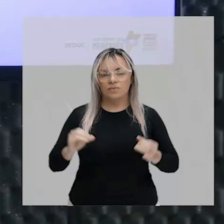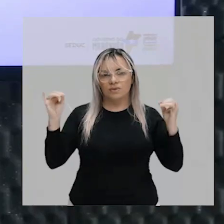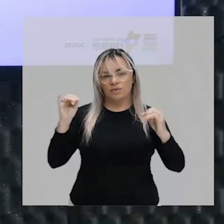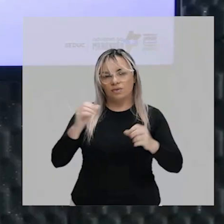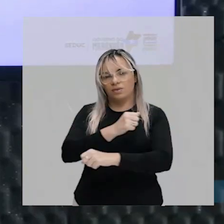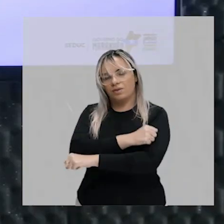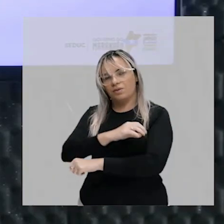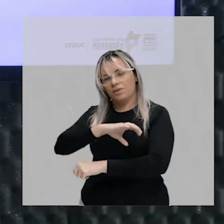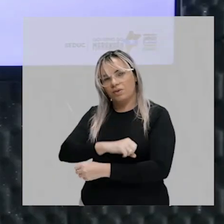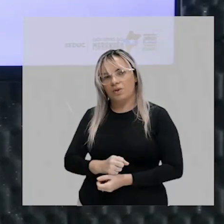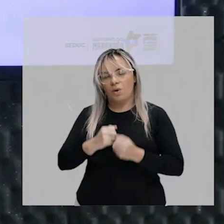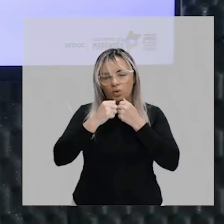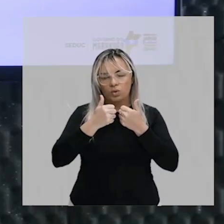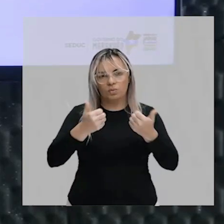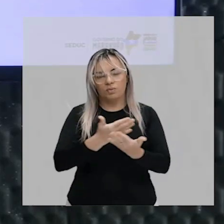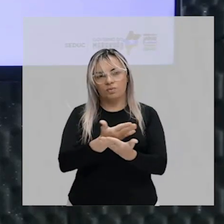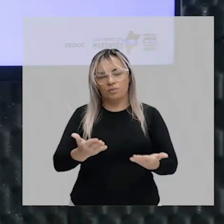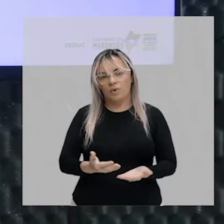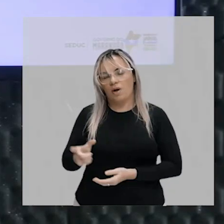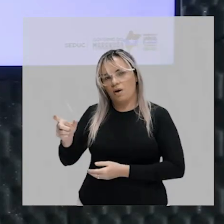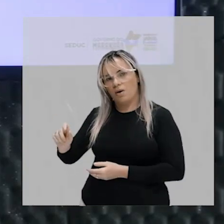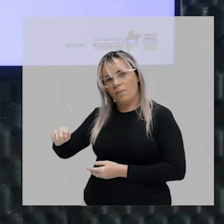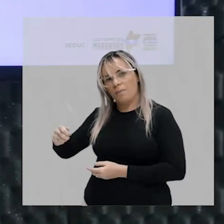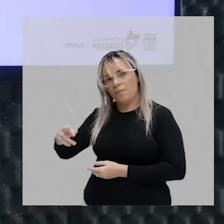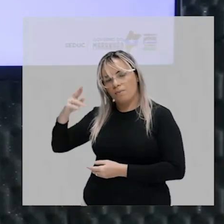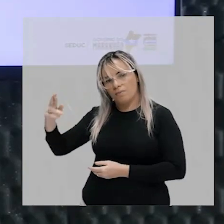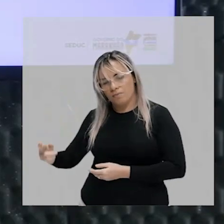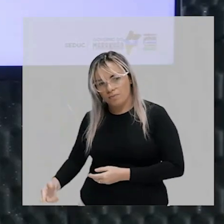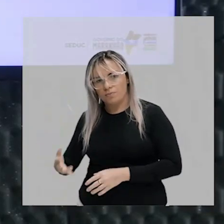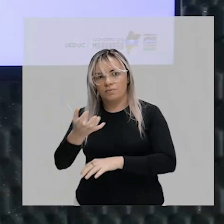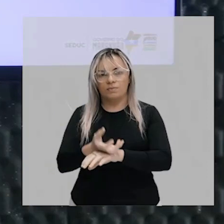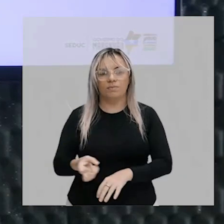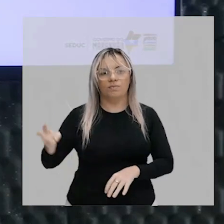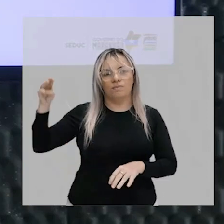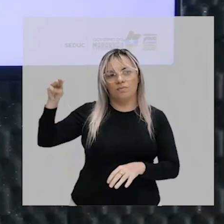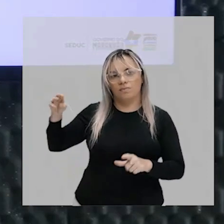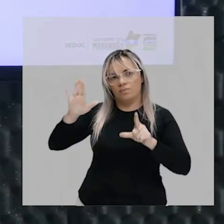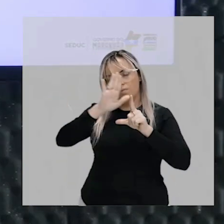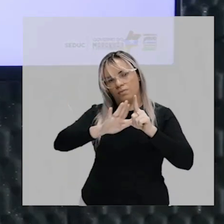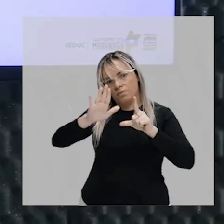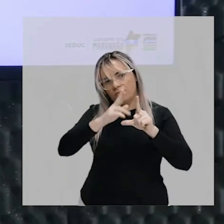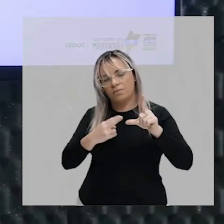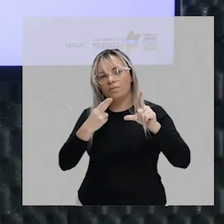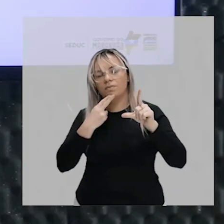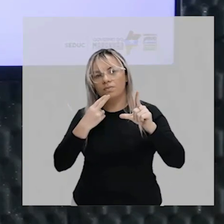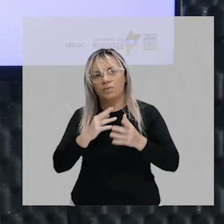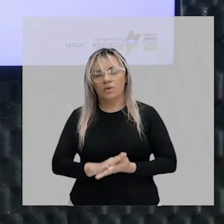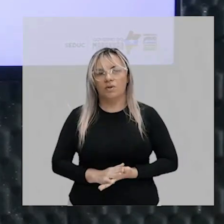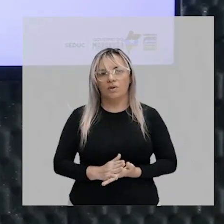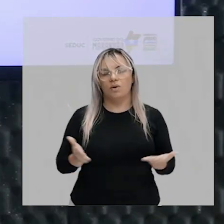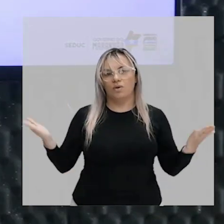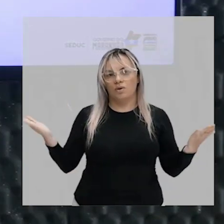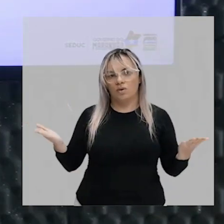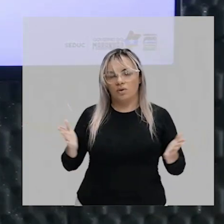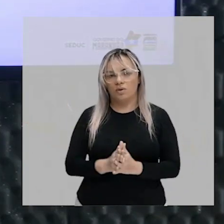E aí meus amores tudo bem com vocês eu sou a professora Renata Félix tua professora de matemática da plataforma Gonçalves Dias e Nesta aula